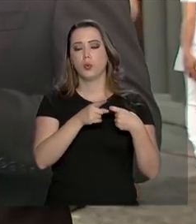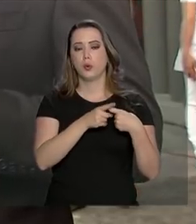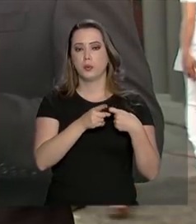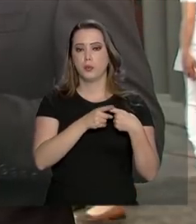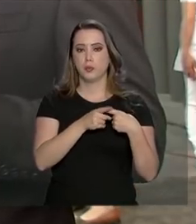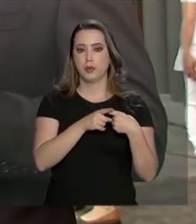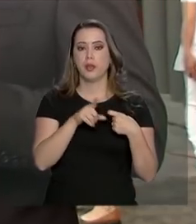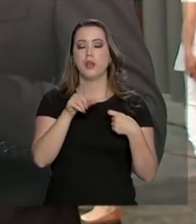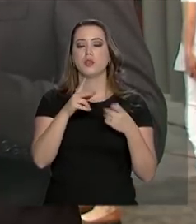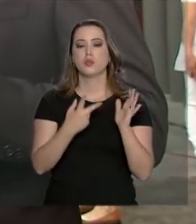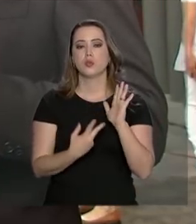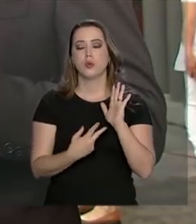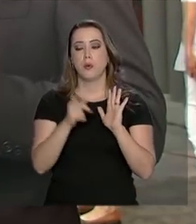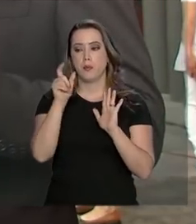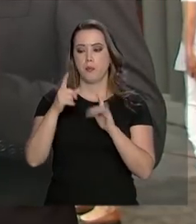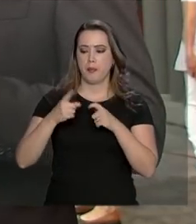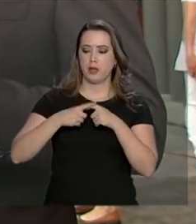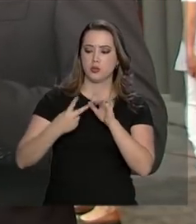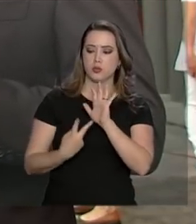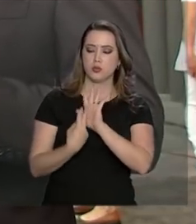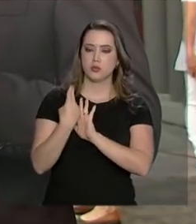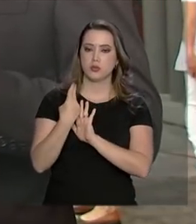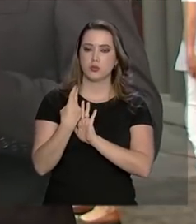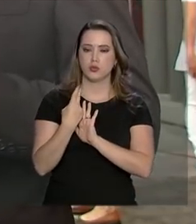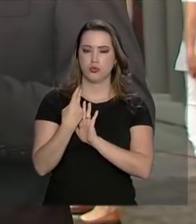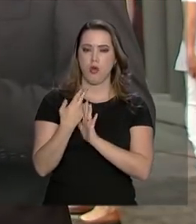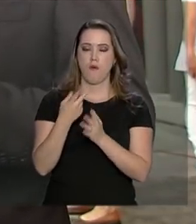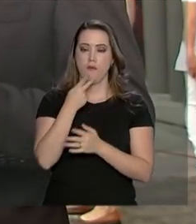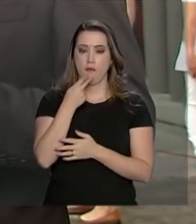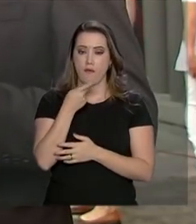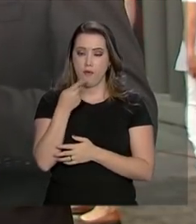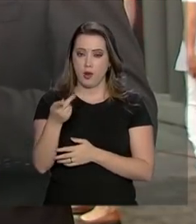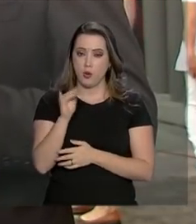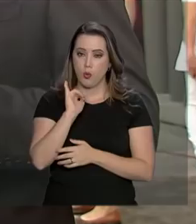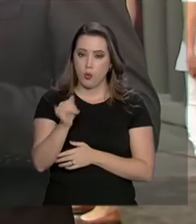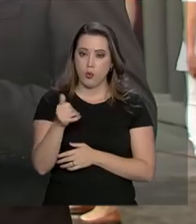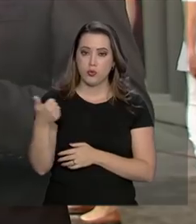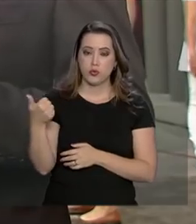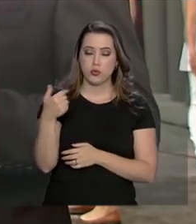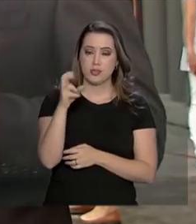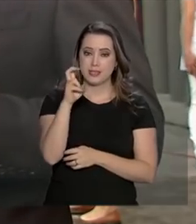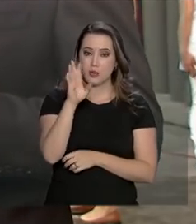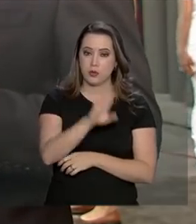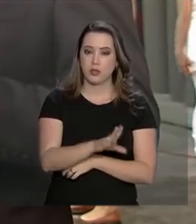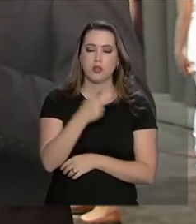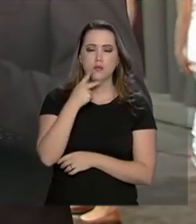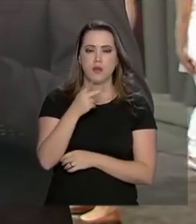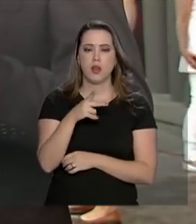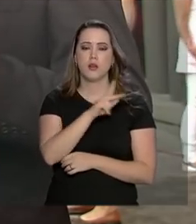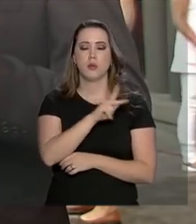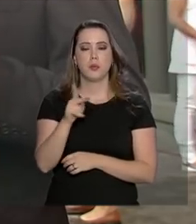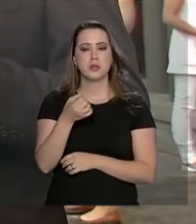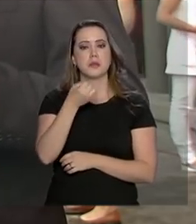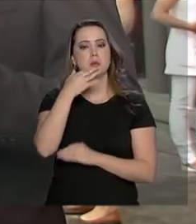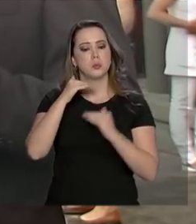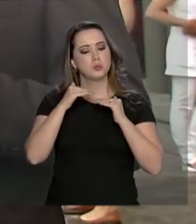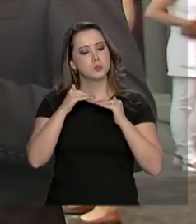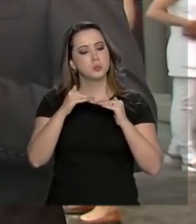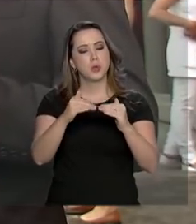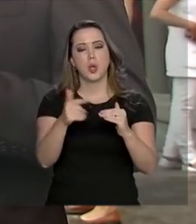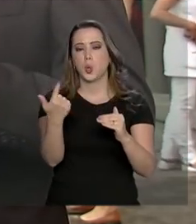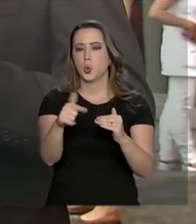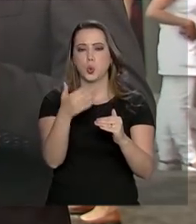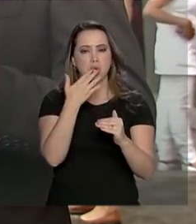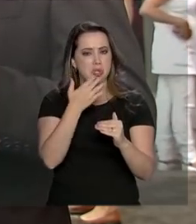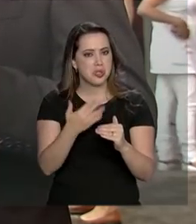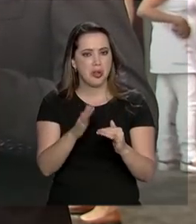Antônio Luiz Macedo, às 17 horas, o presidente da República permanece estável, sem sangramento ou qualquer outra